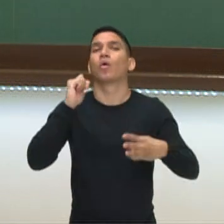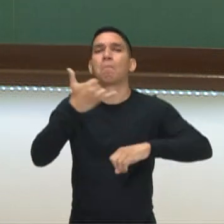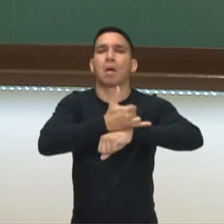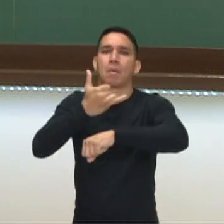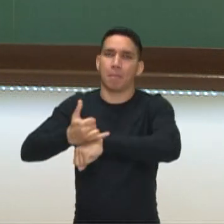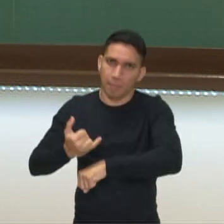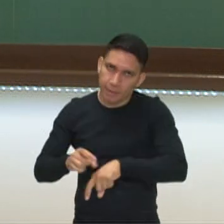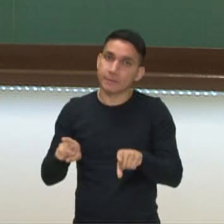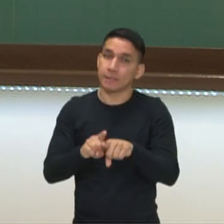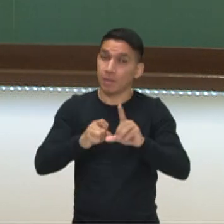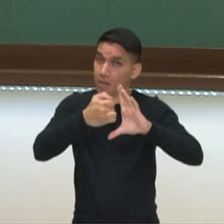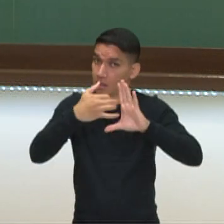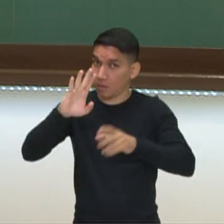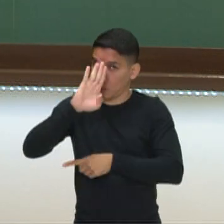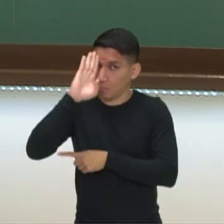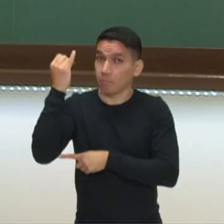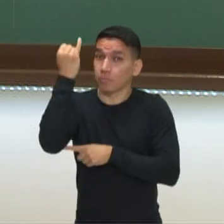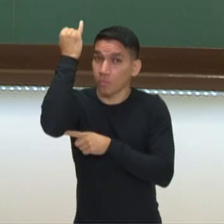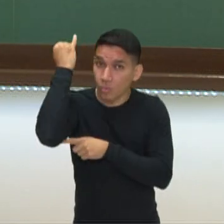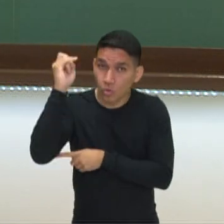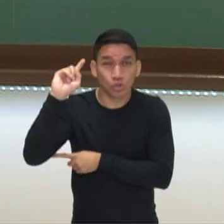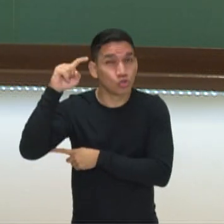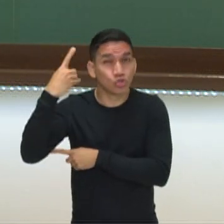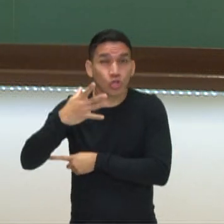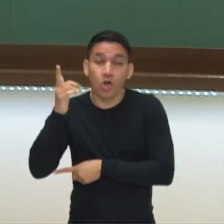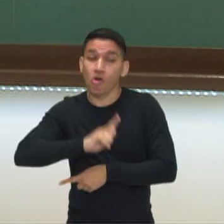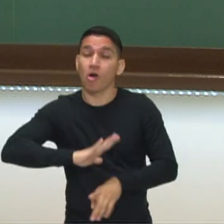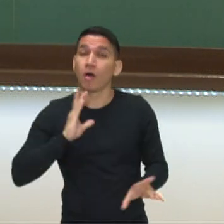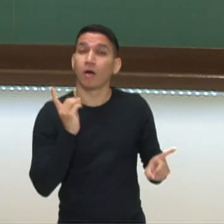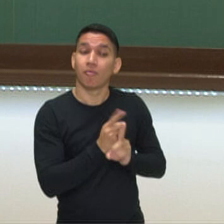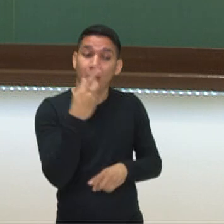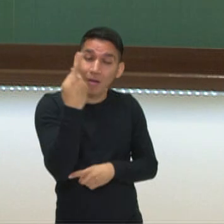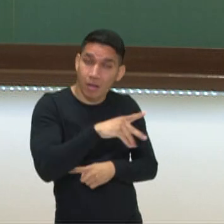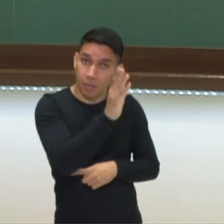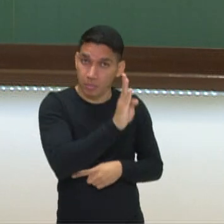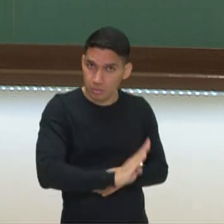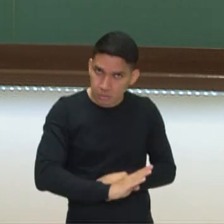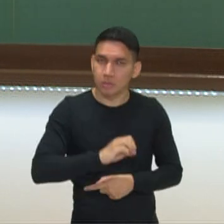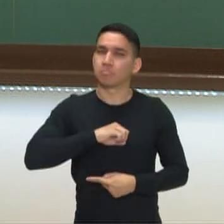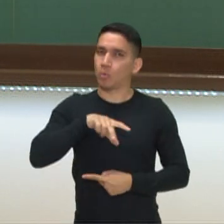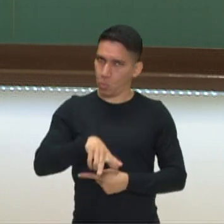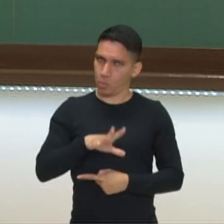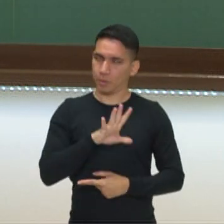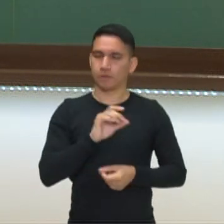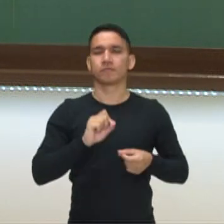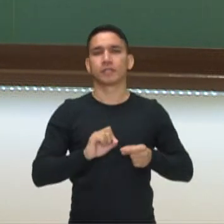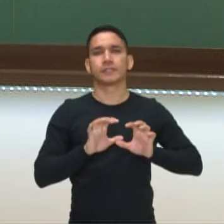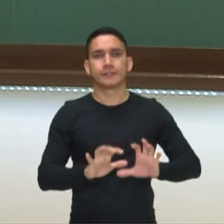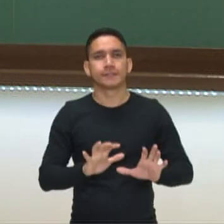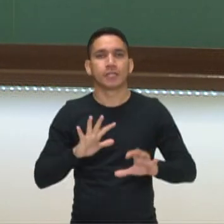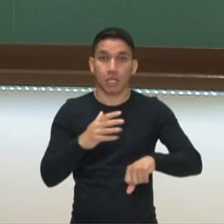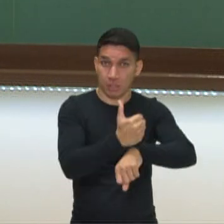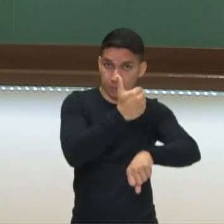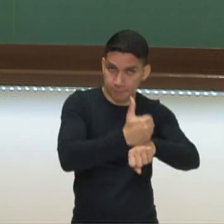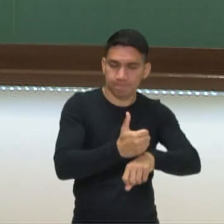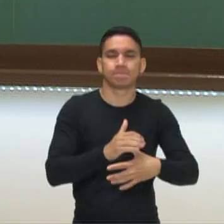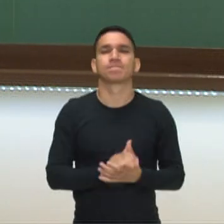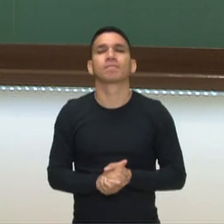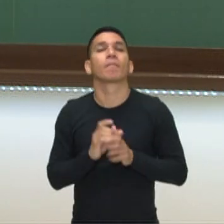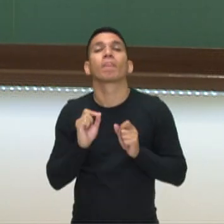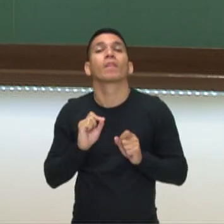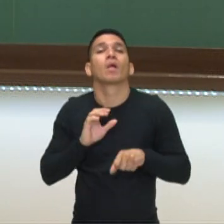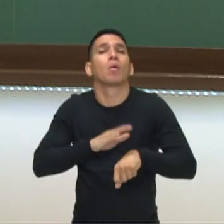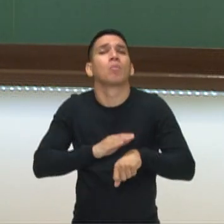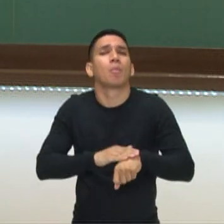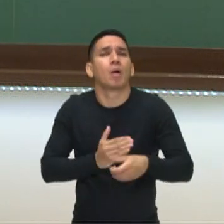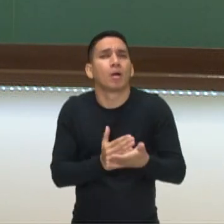importante do mercantilismo, eles só foram alcançar aqui no Brasil, Portugal, né, com a colonização aqui no Brasil, a partir